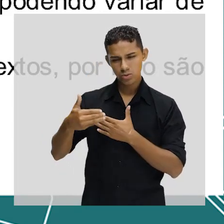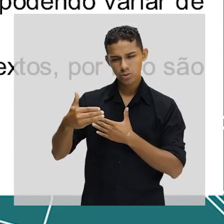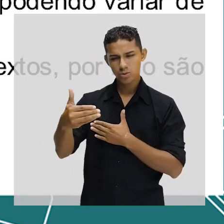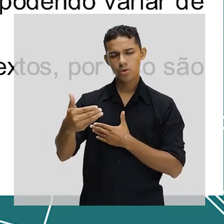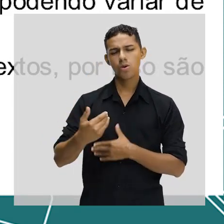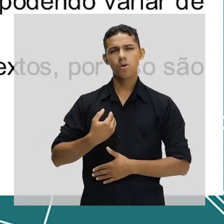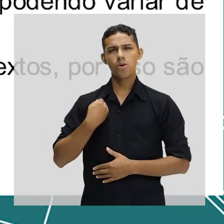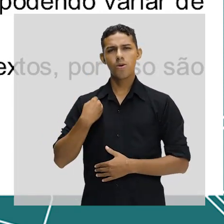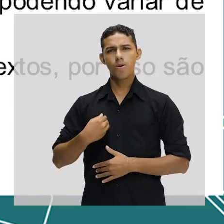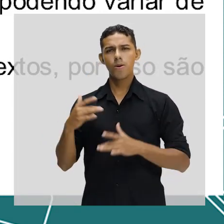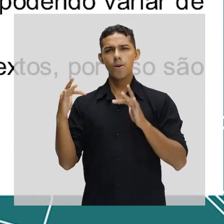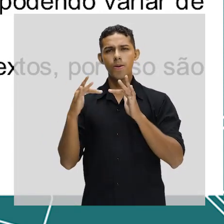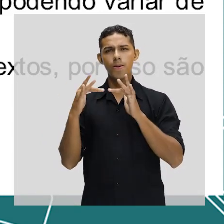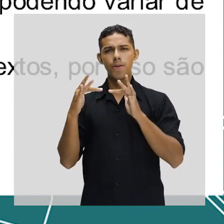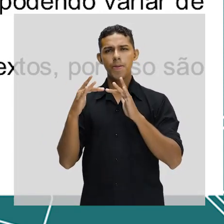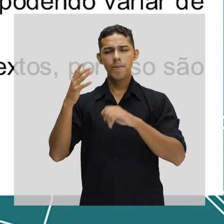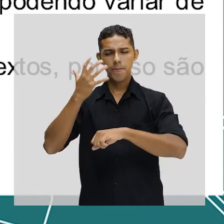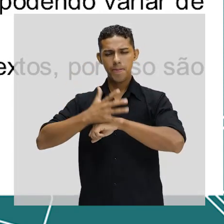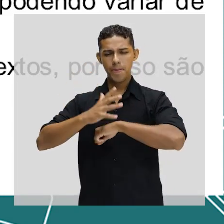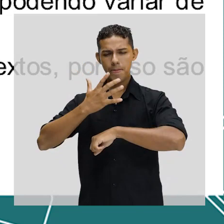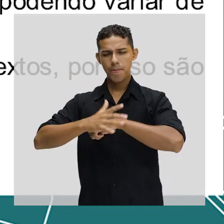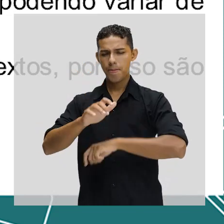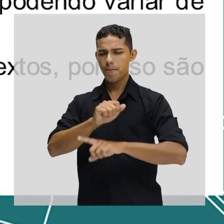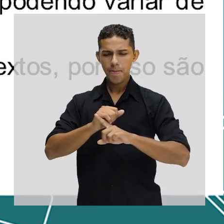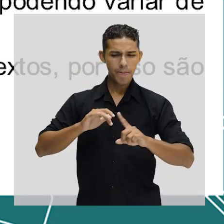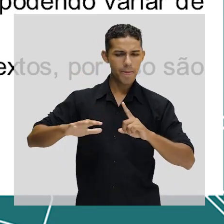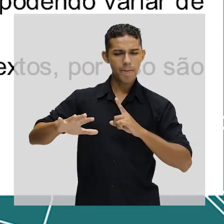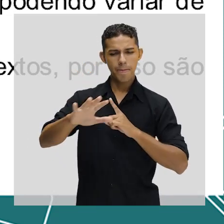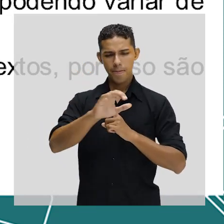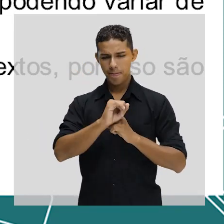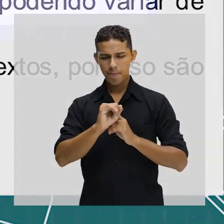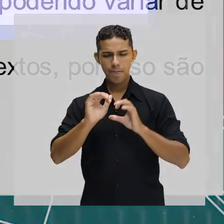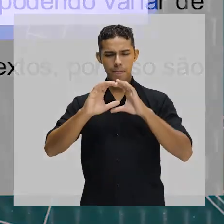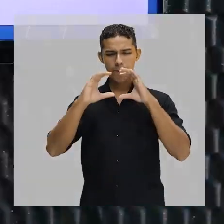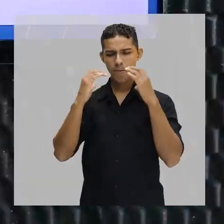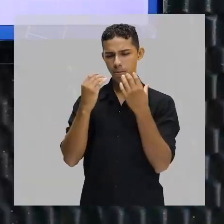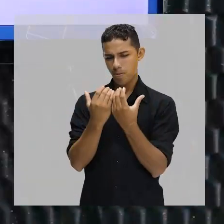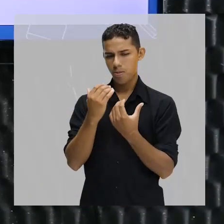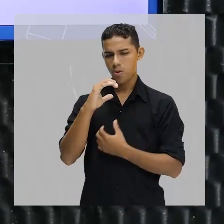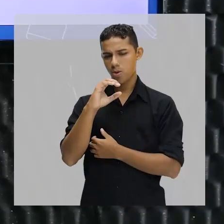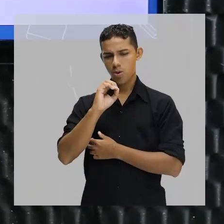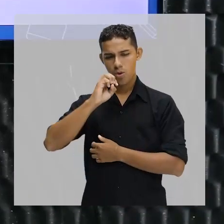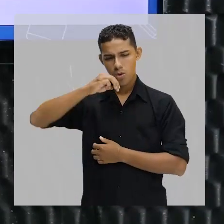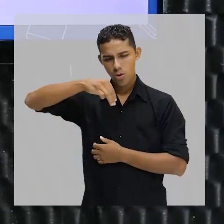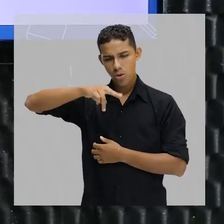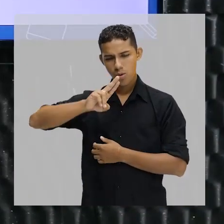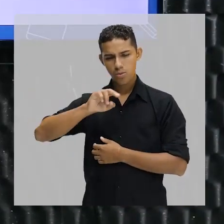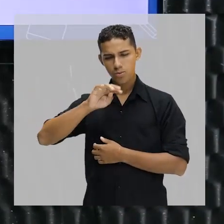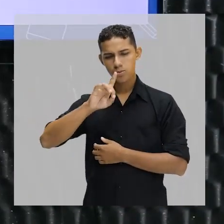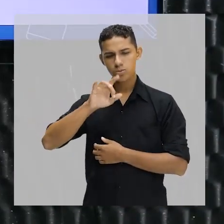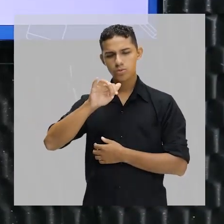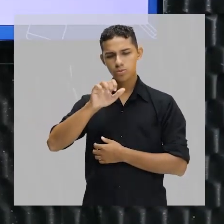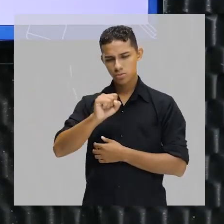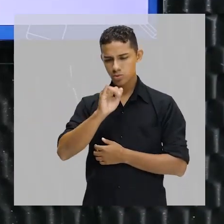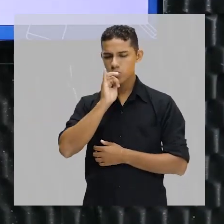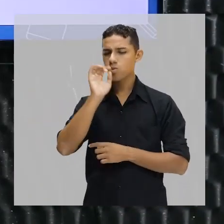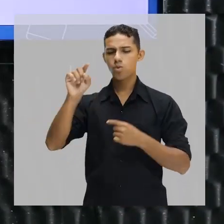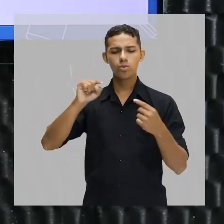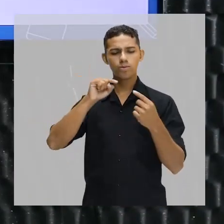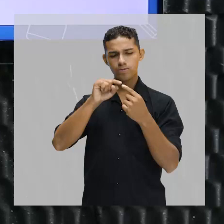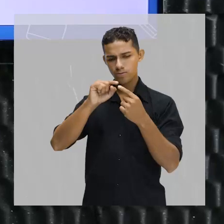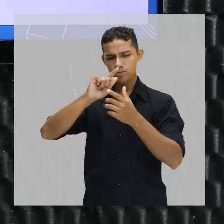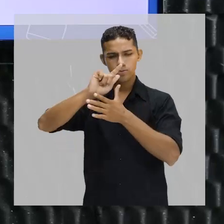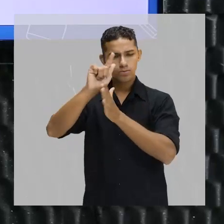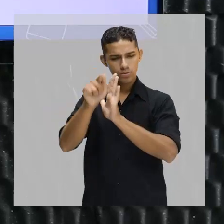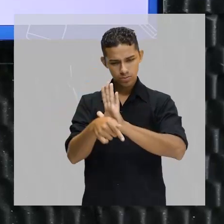ligados às práticas sociais de uma comunidade. Para que o objetivo do gênero seja concretizado,